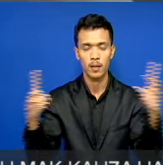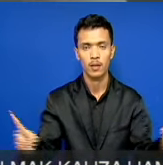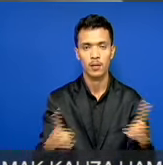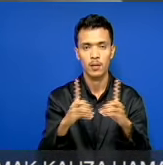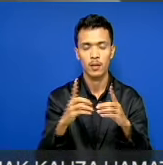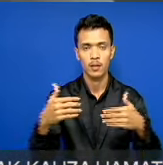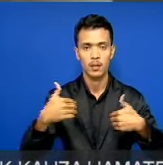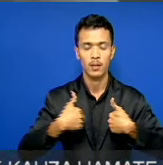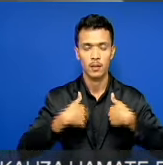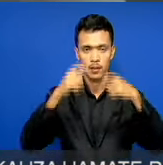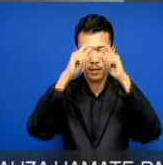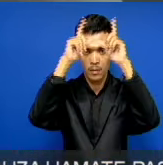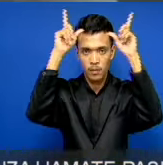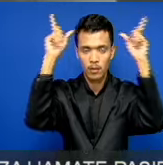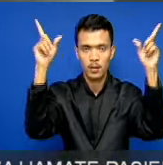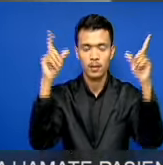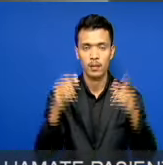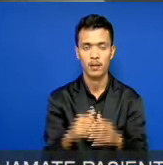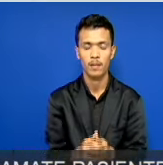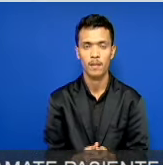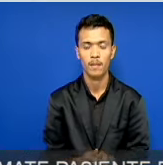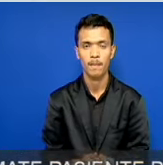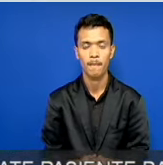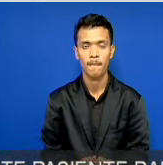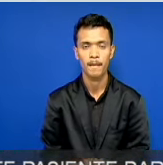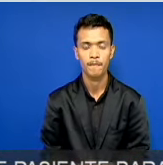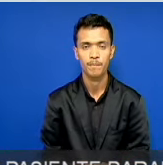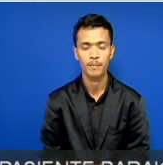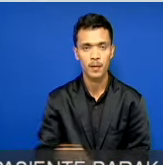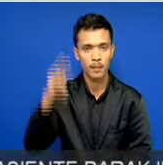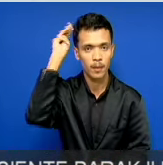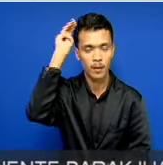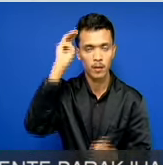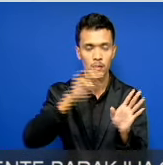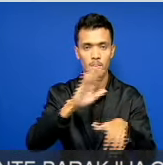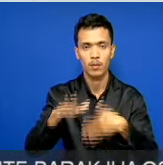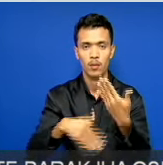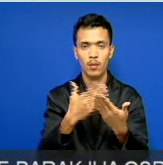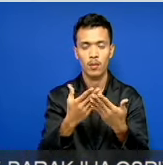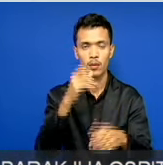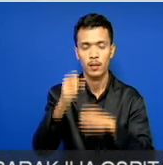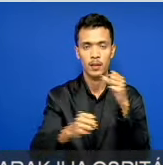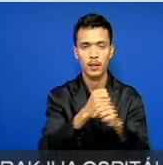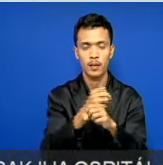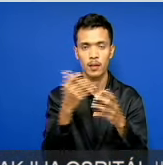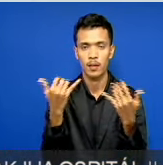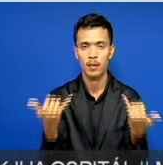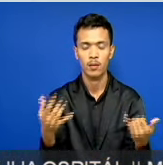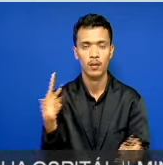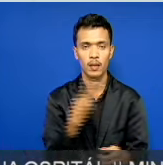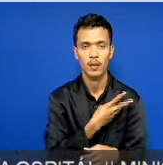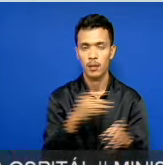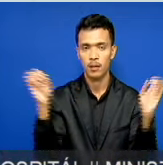tan iha Timor-Leste. Então, nai ministro ou convidado Siroto, tina ida ne, ita lakulia Barak liu